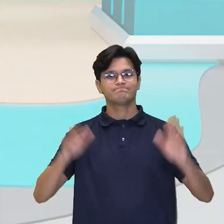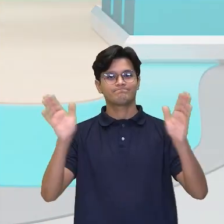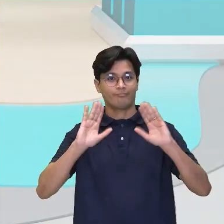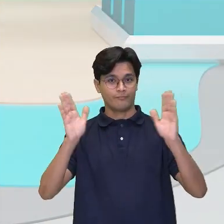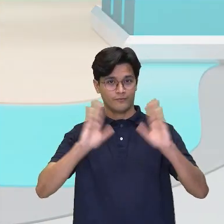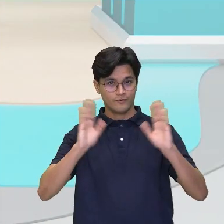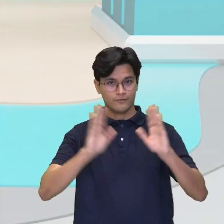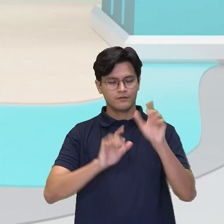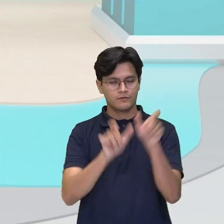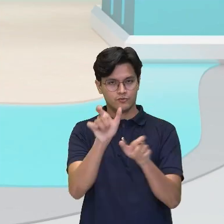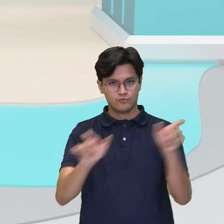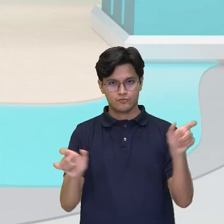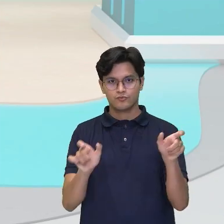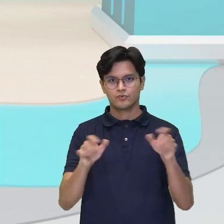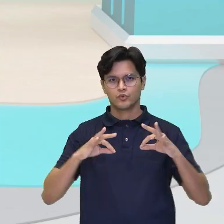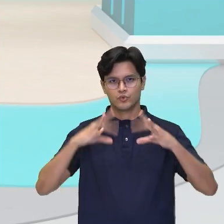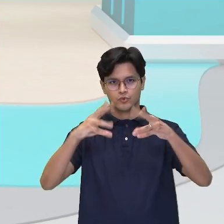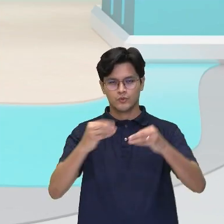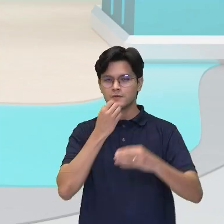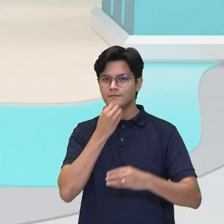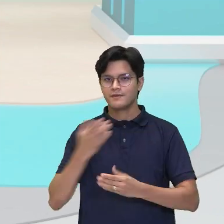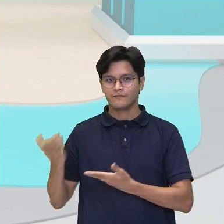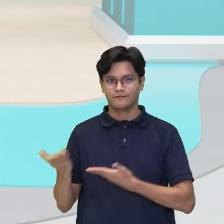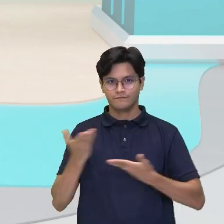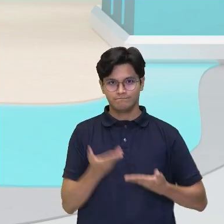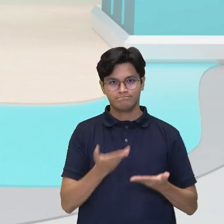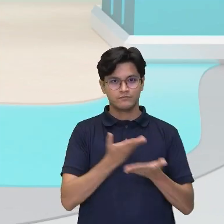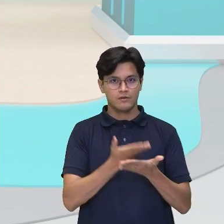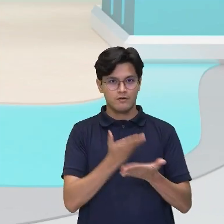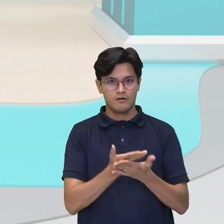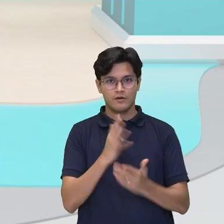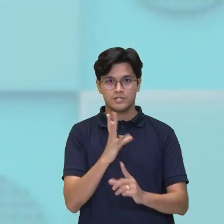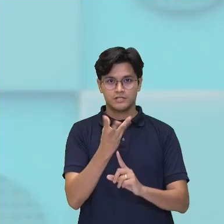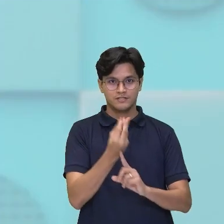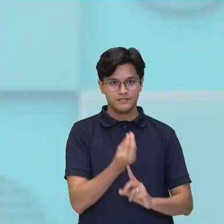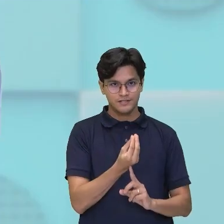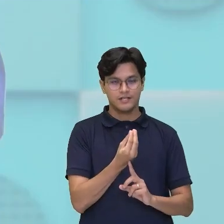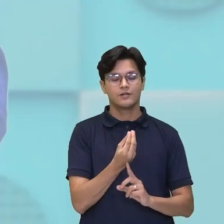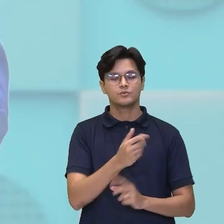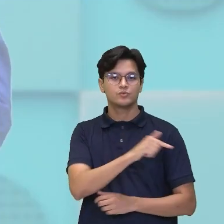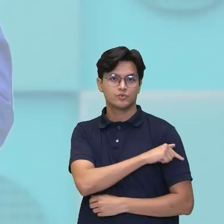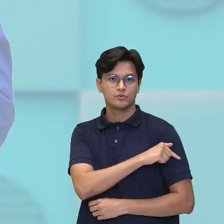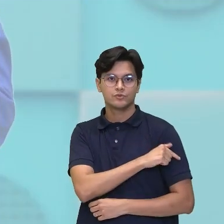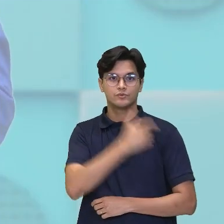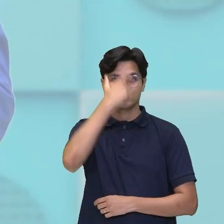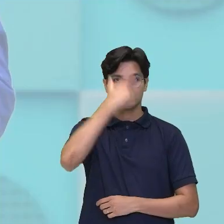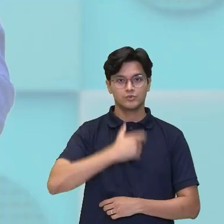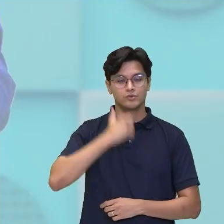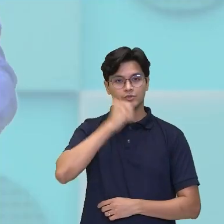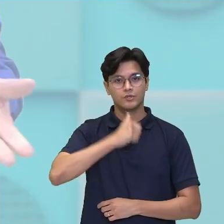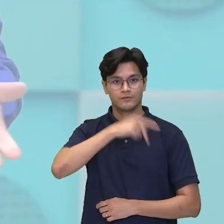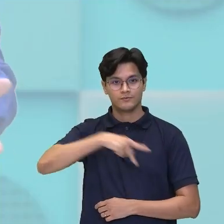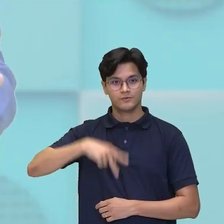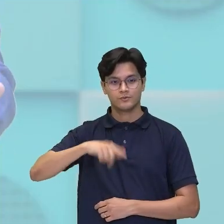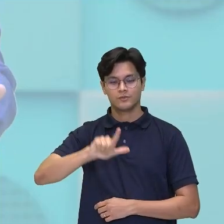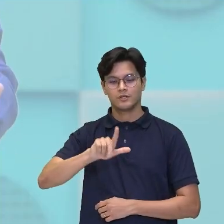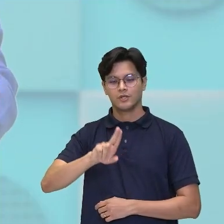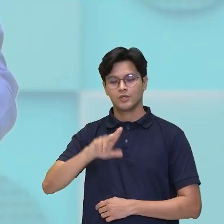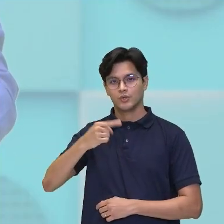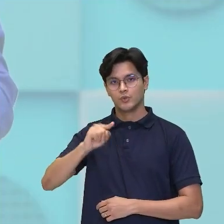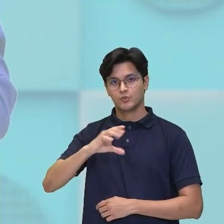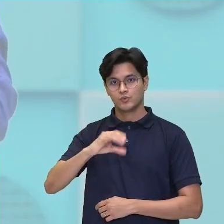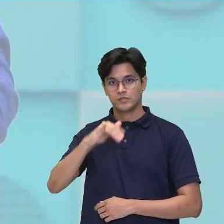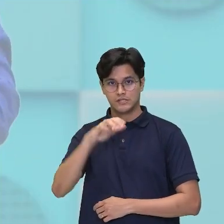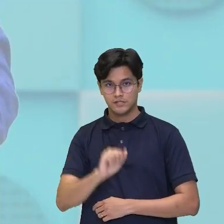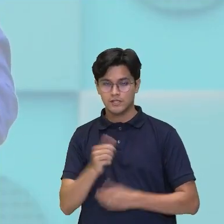sejam todos bem-vindos para mais uma aula de arte do 7º ano. Eu sou a professora Lúcia Santos e vou estar com vocês